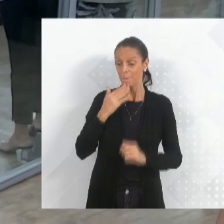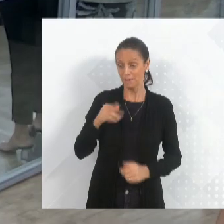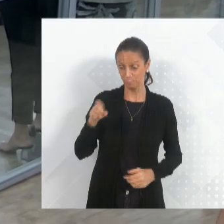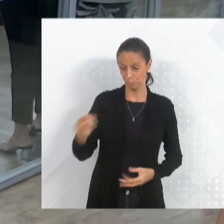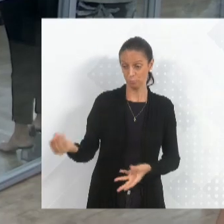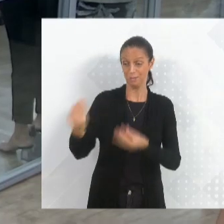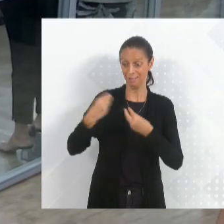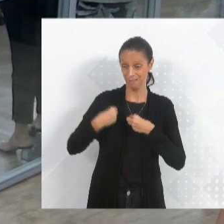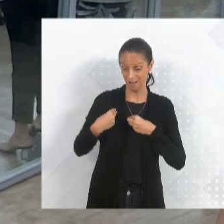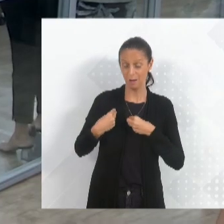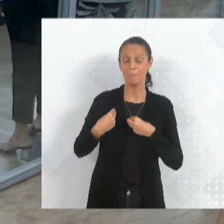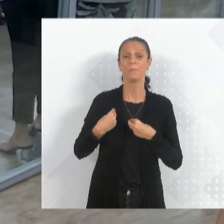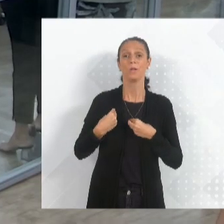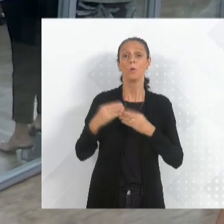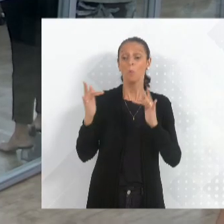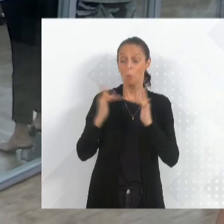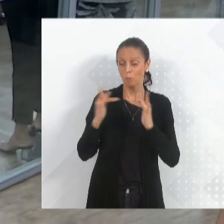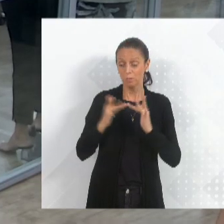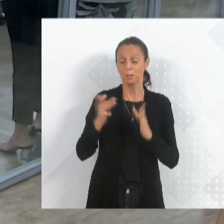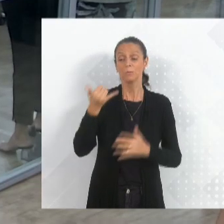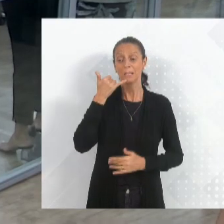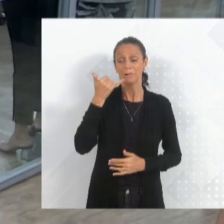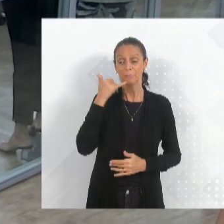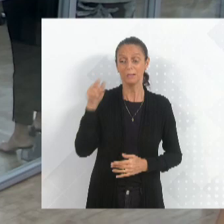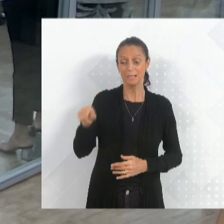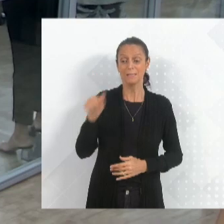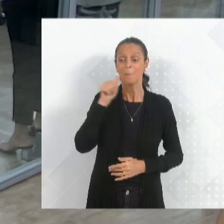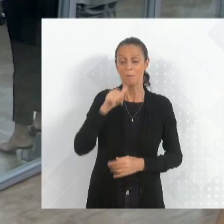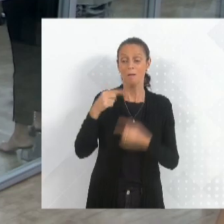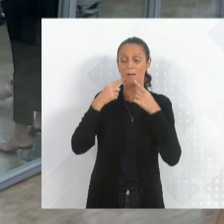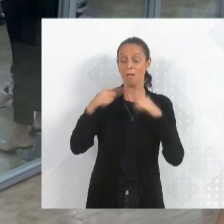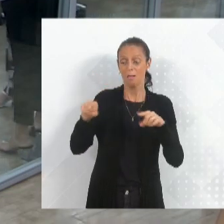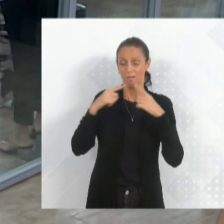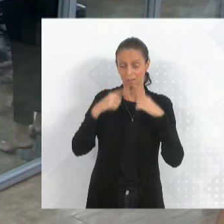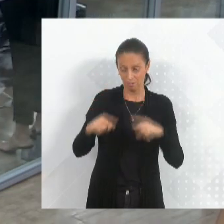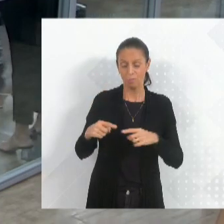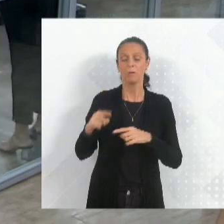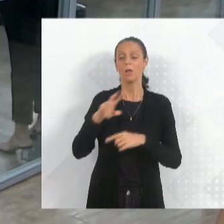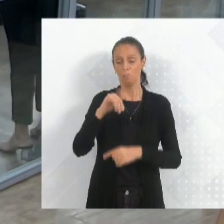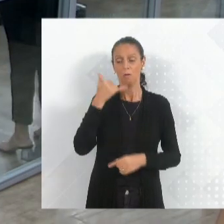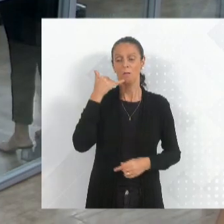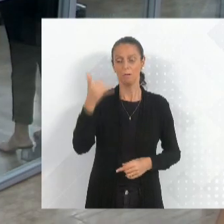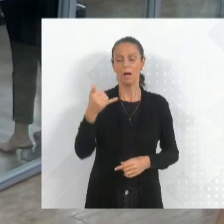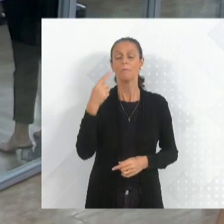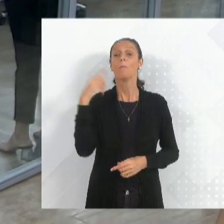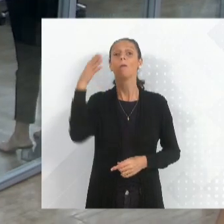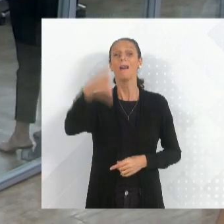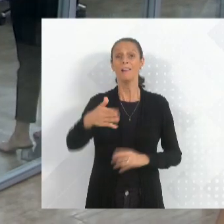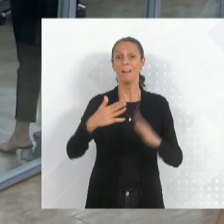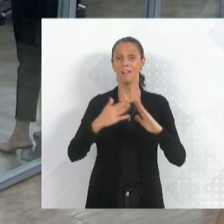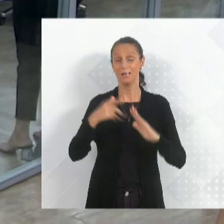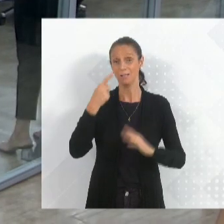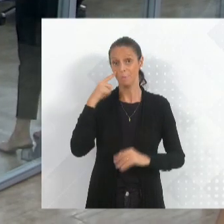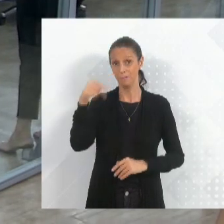Nada. Convido agora a vereadora Cristiane Loureiro para fazer uso da palavra.